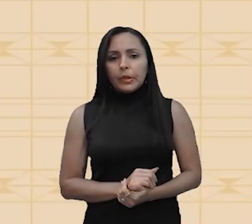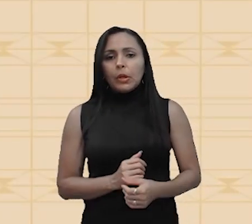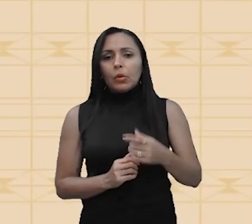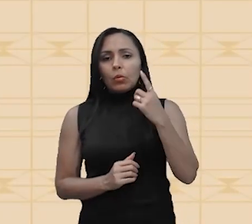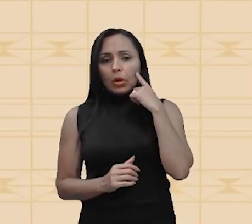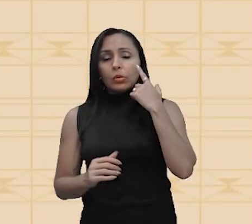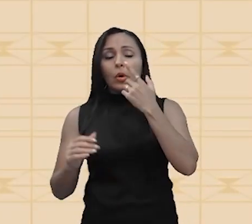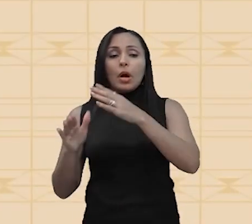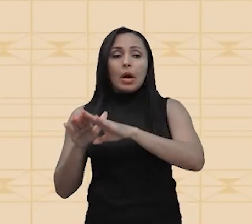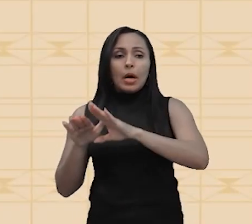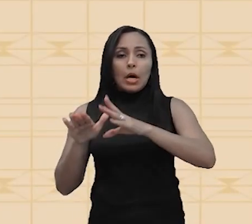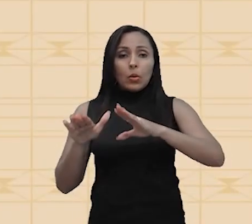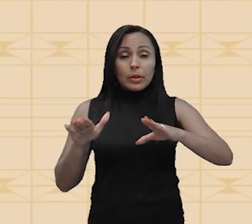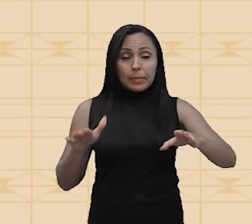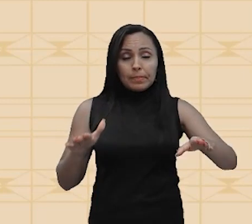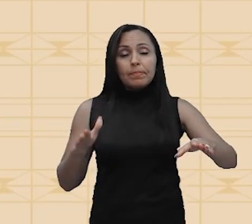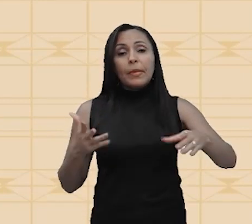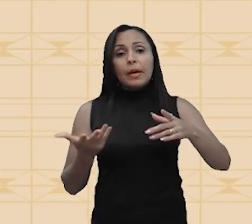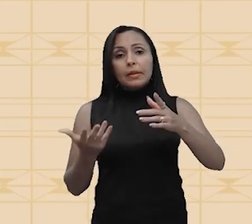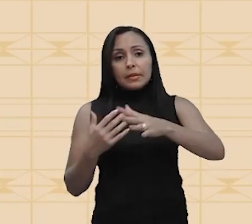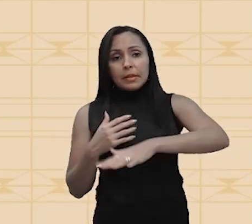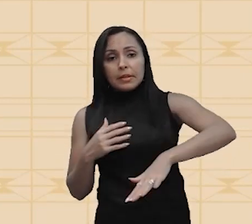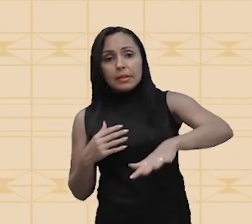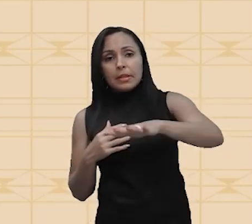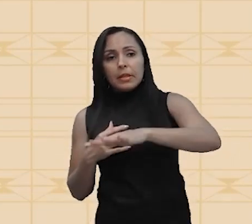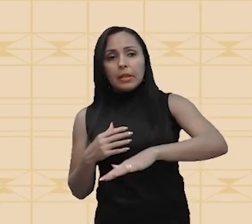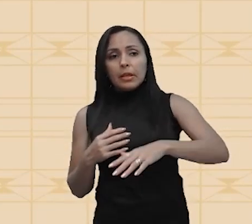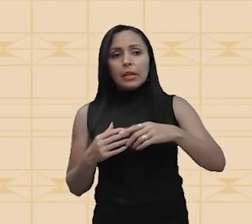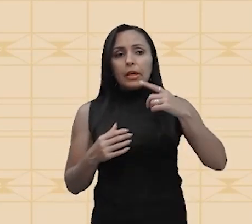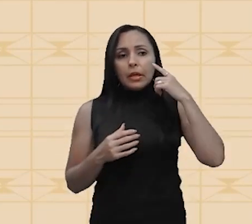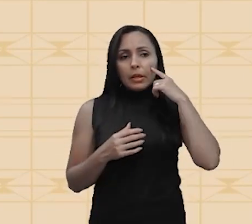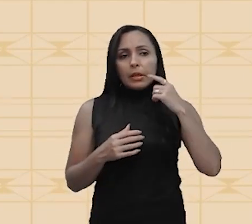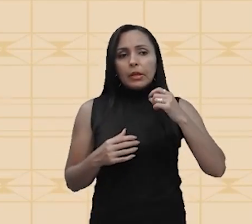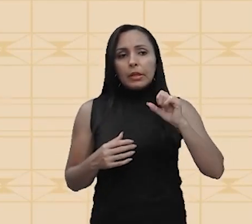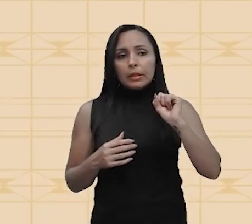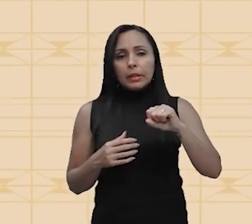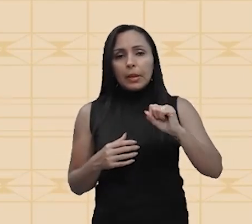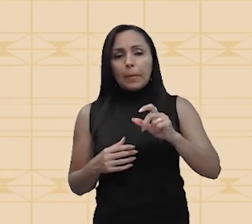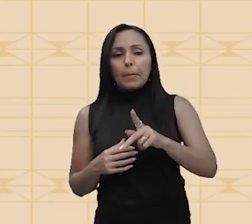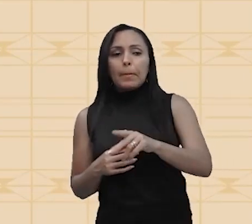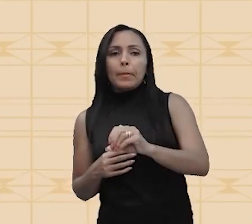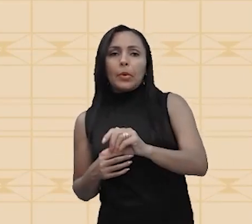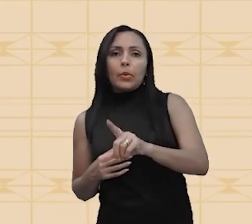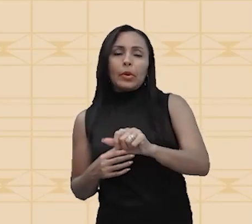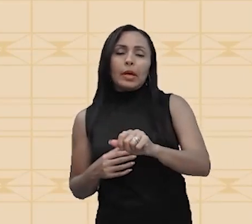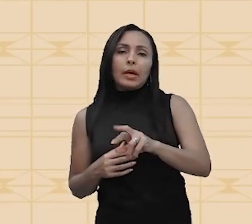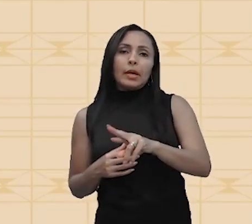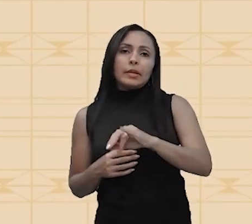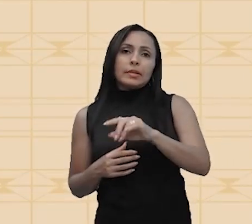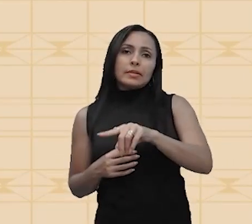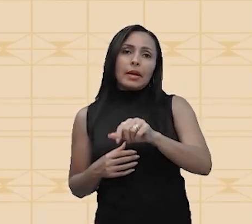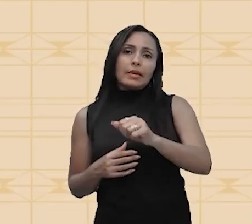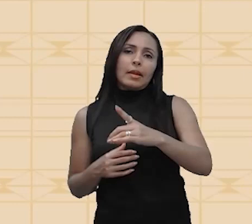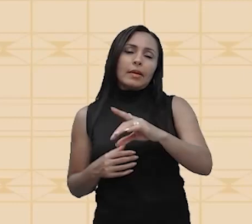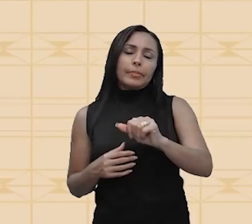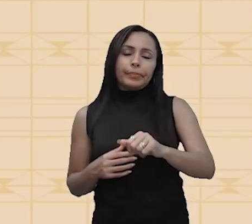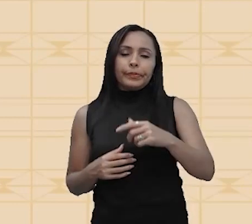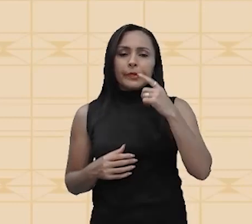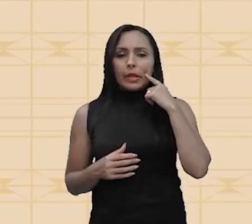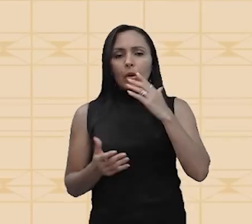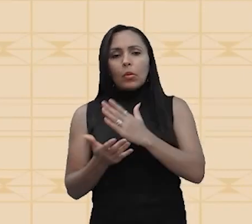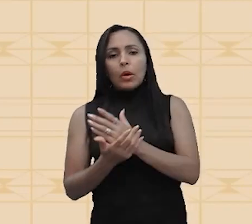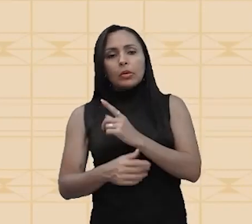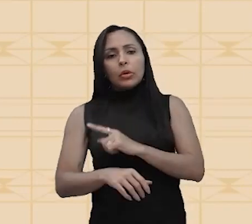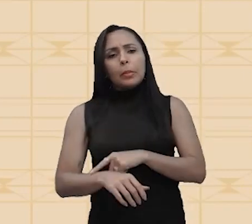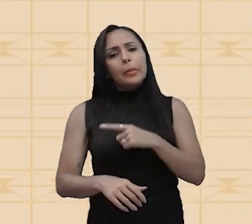por uma fenda, ela vai ser dita que está polarizada. E aí você pode, por exemplo, ir a algumas óticas e